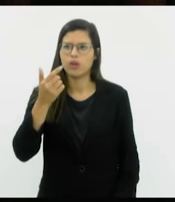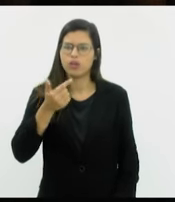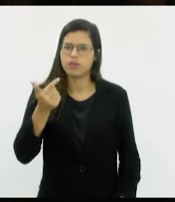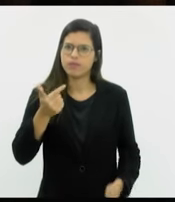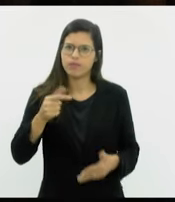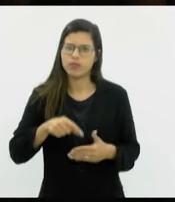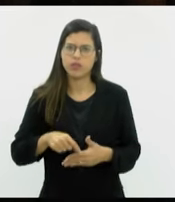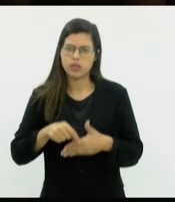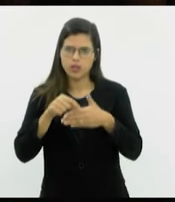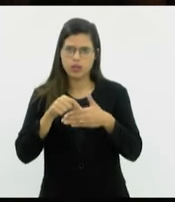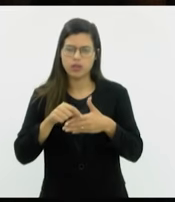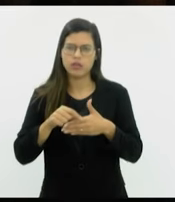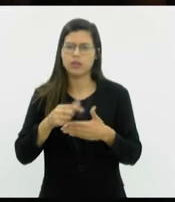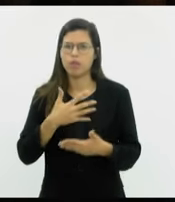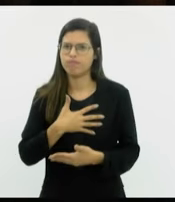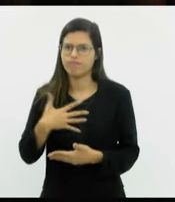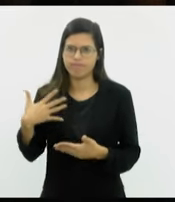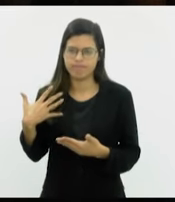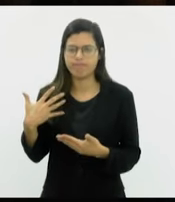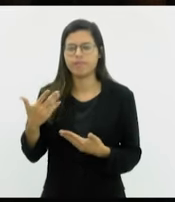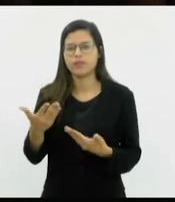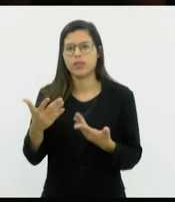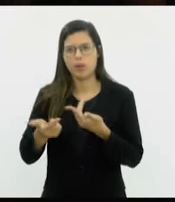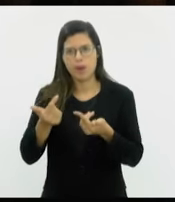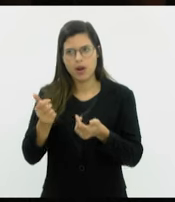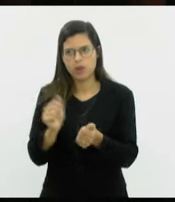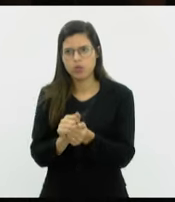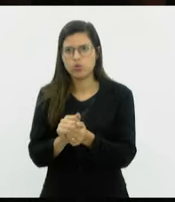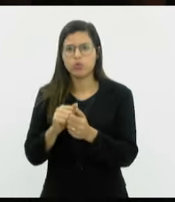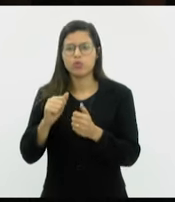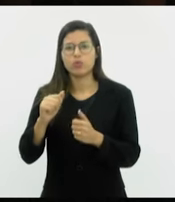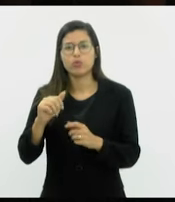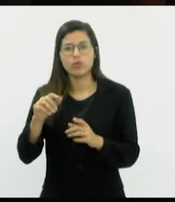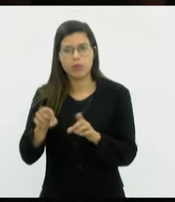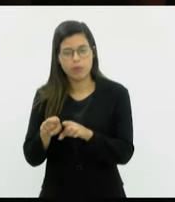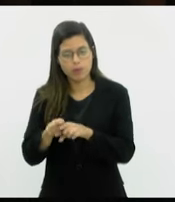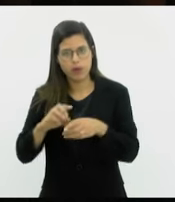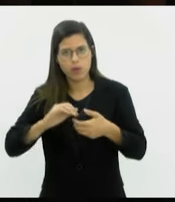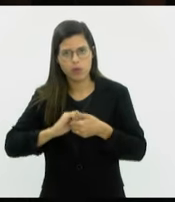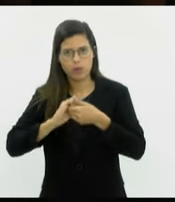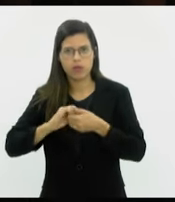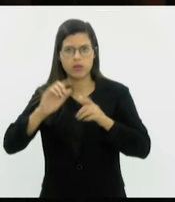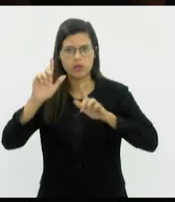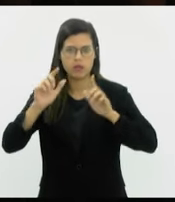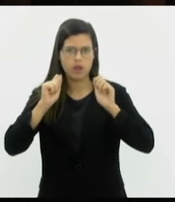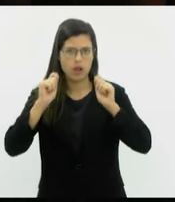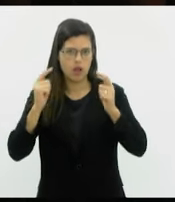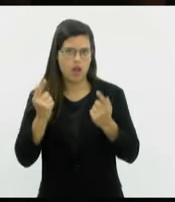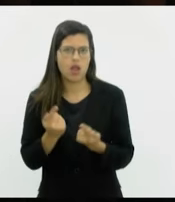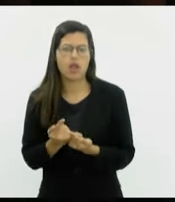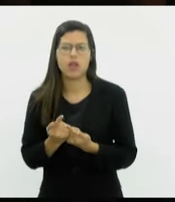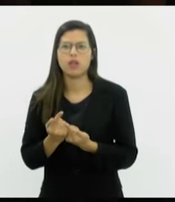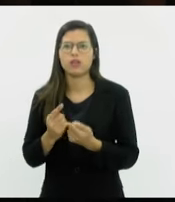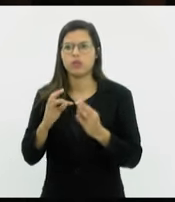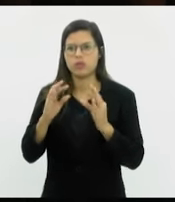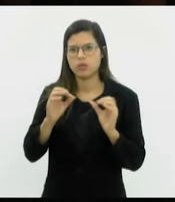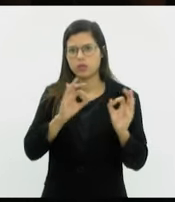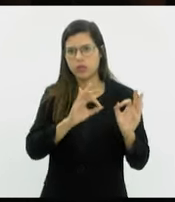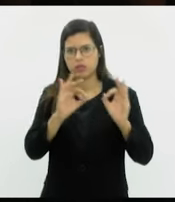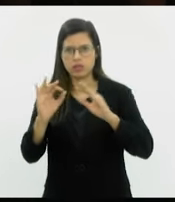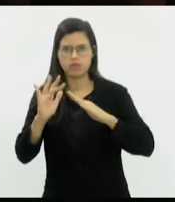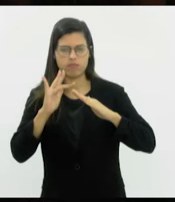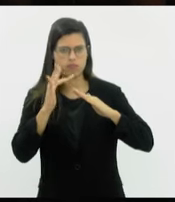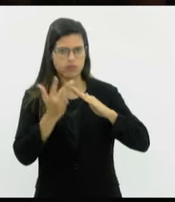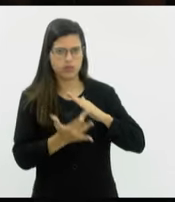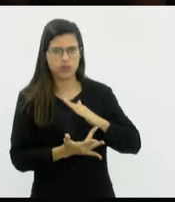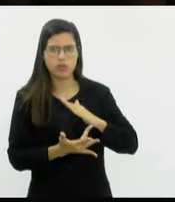uma honra trabalhar ao seu lado. Saudar a todos da TV Alerj, a todos que nos assistem por outras mídias sociais, a todos os